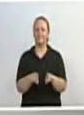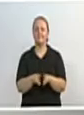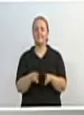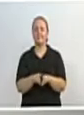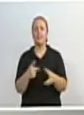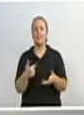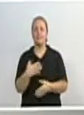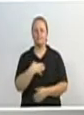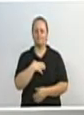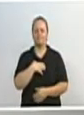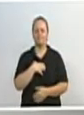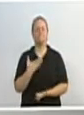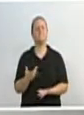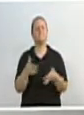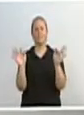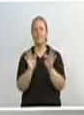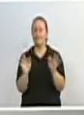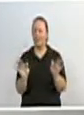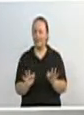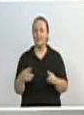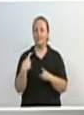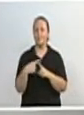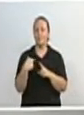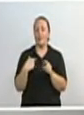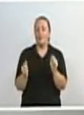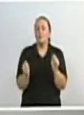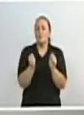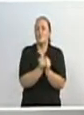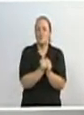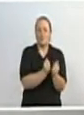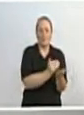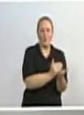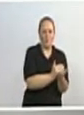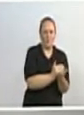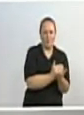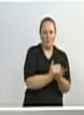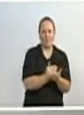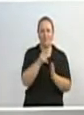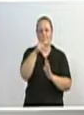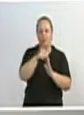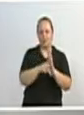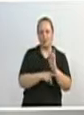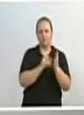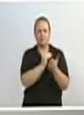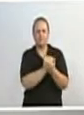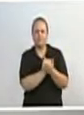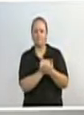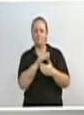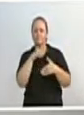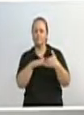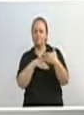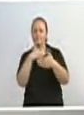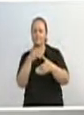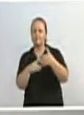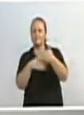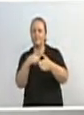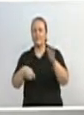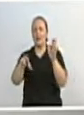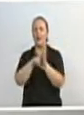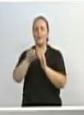me sinto muito gratificado em poder ter participado do início ao fim, né, da construção dessa nossa Lei Geral da Micro e